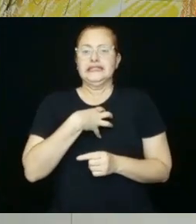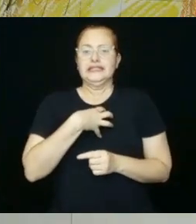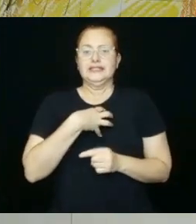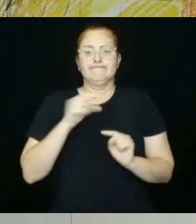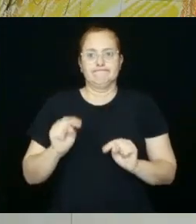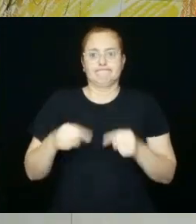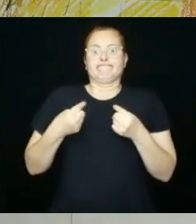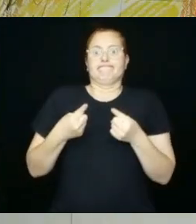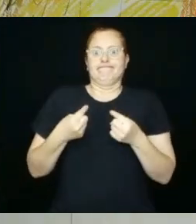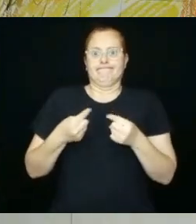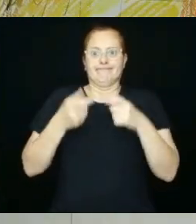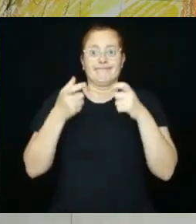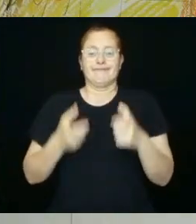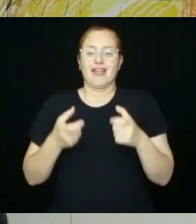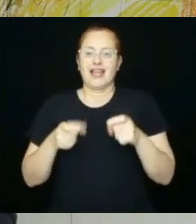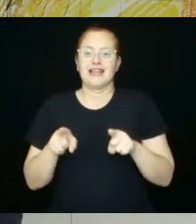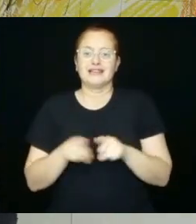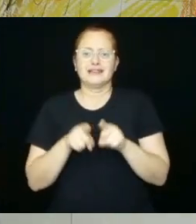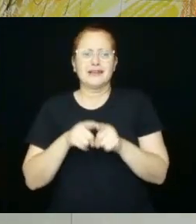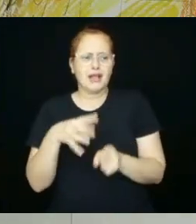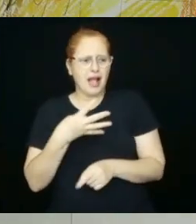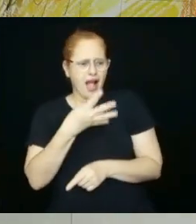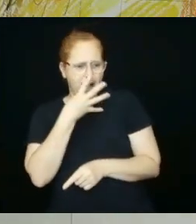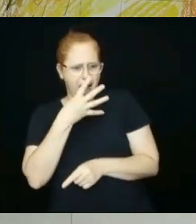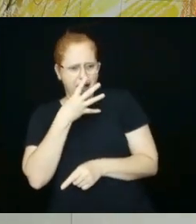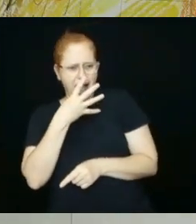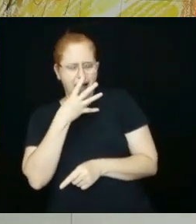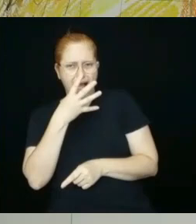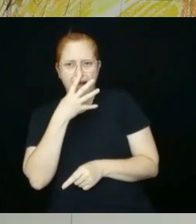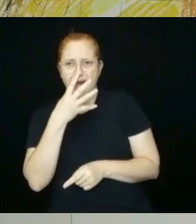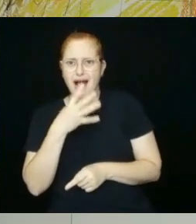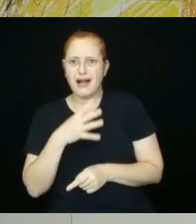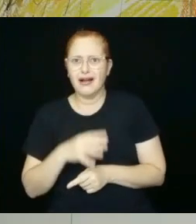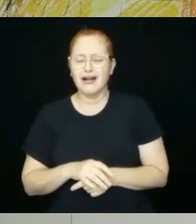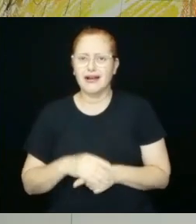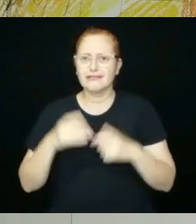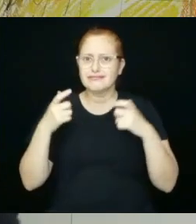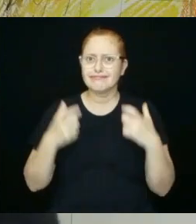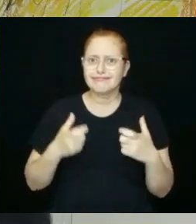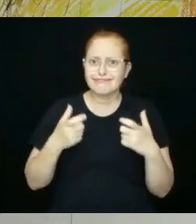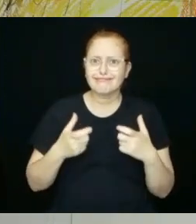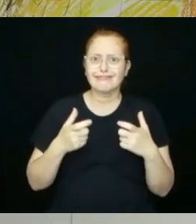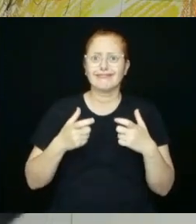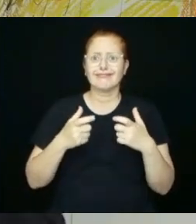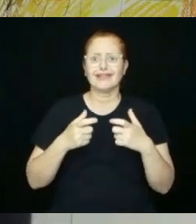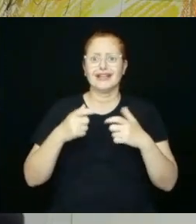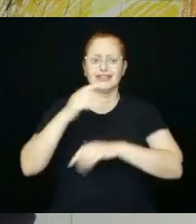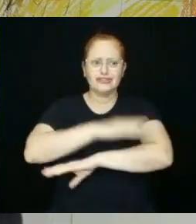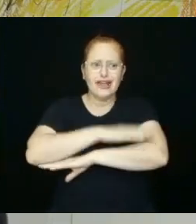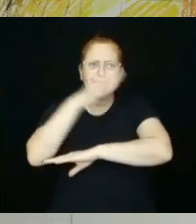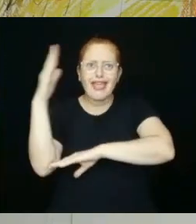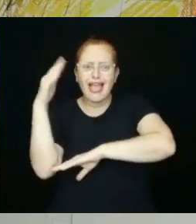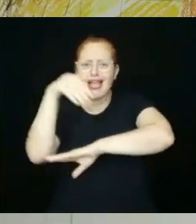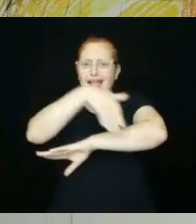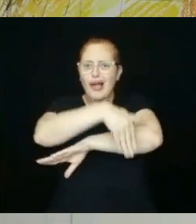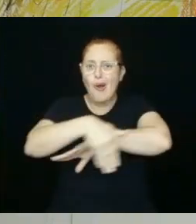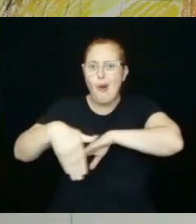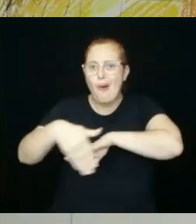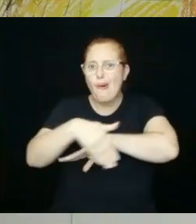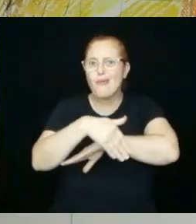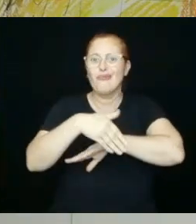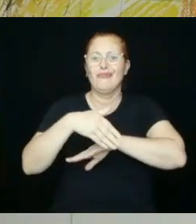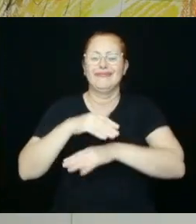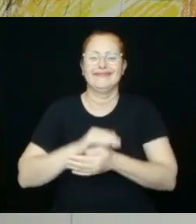sentindo desafiado pelo espaço, eu também fiquei um pouco encantado, um pouco não, bastante encantado com o lugar. A questão da janela para a rua e tudo, que é uma